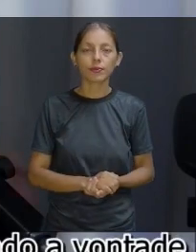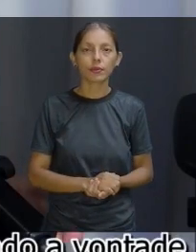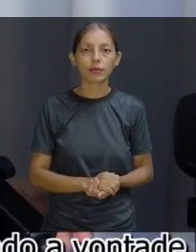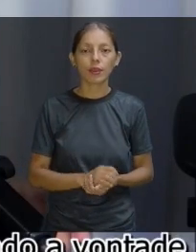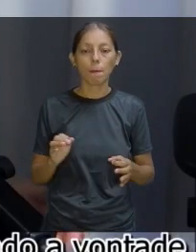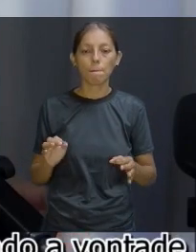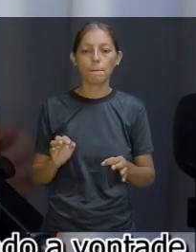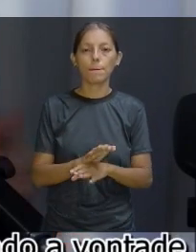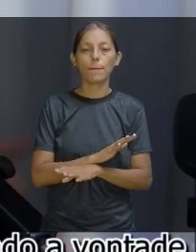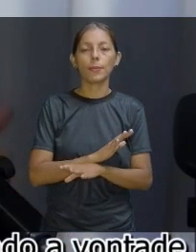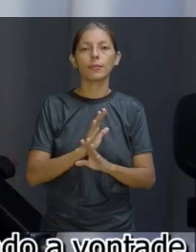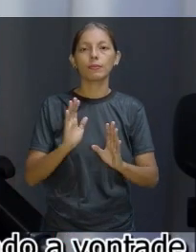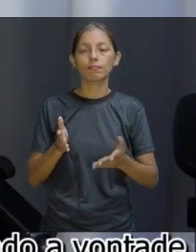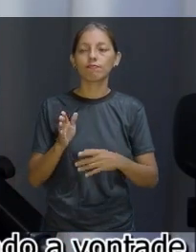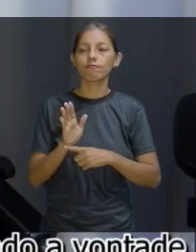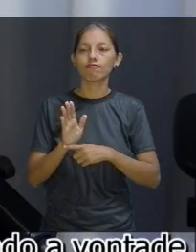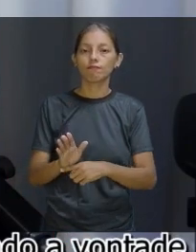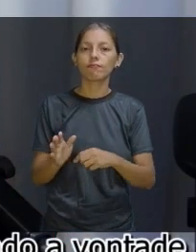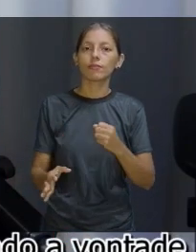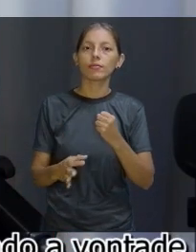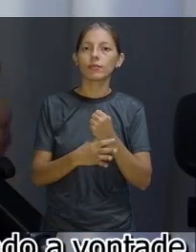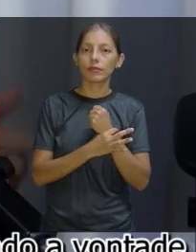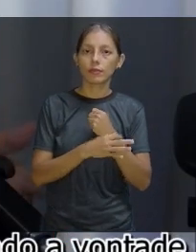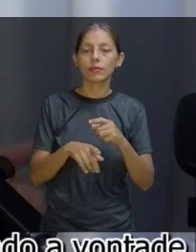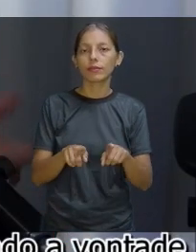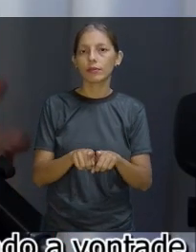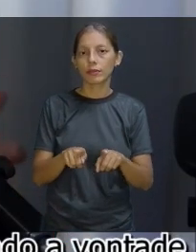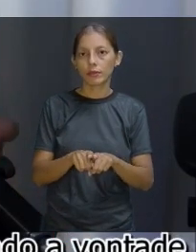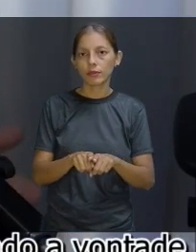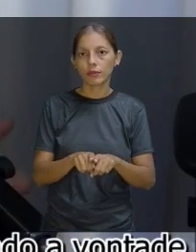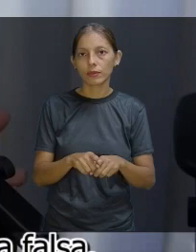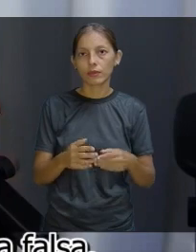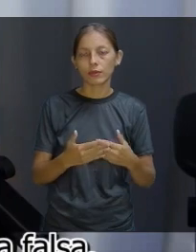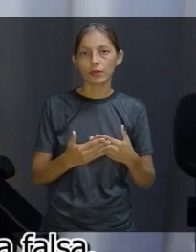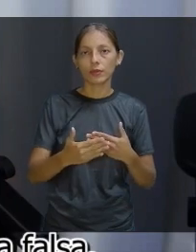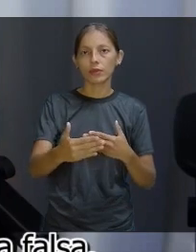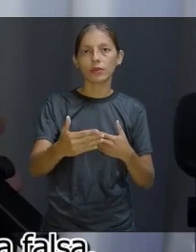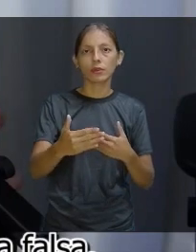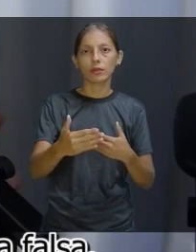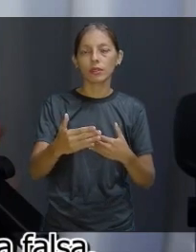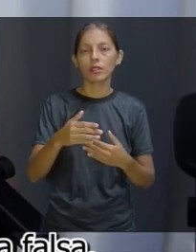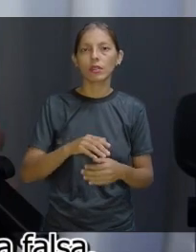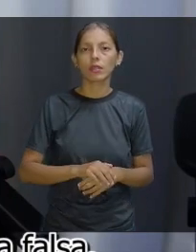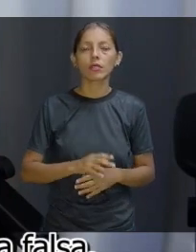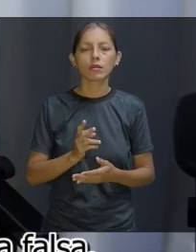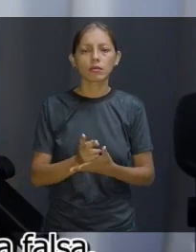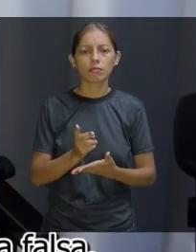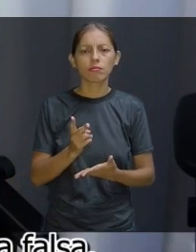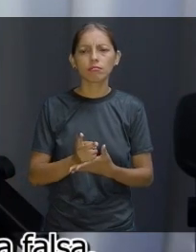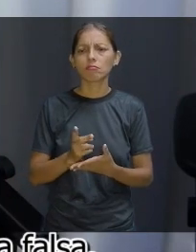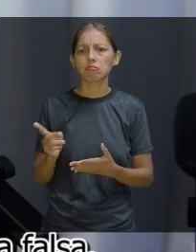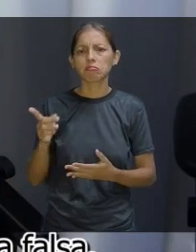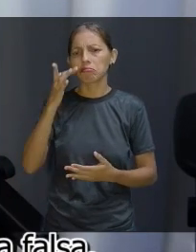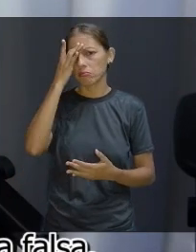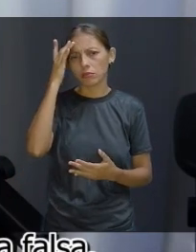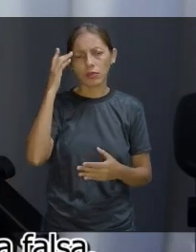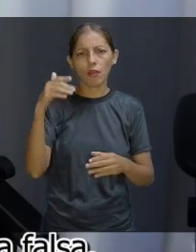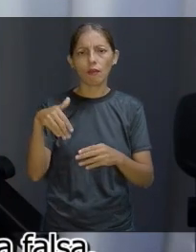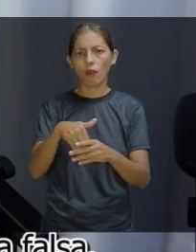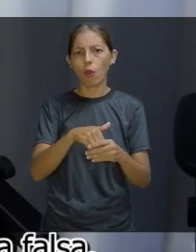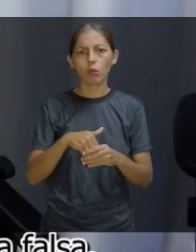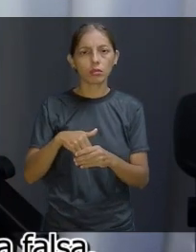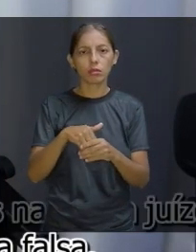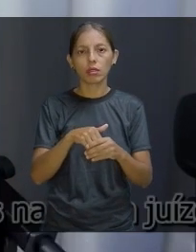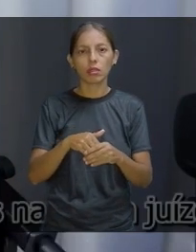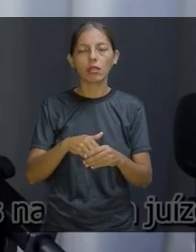conduzir um pleito eleitoral com segurança, prevalecendo a vontade soberana do eleitor, sem nenhuma influência de notícia